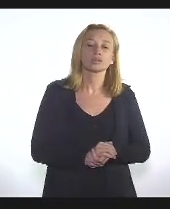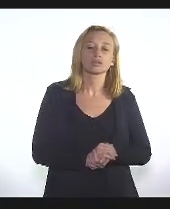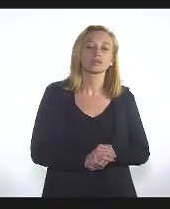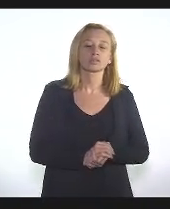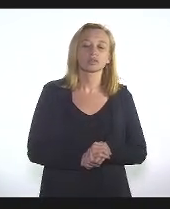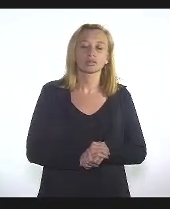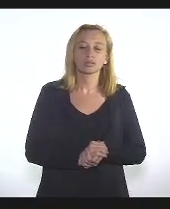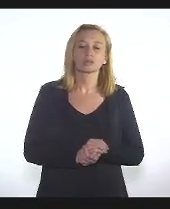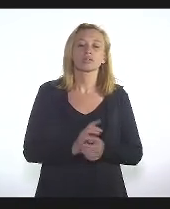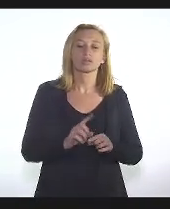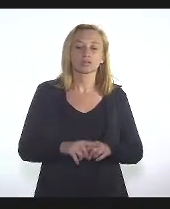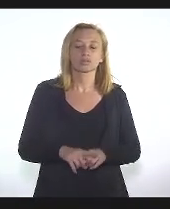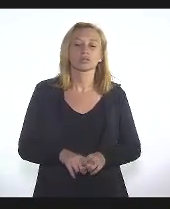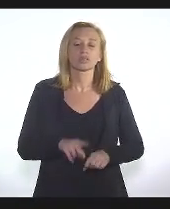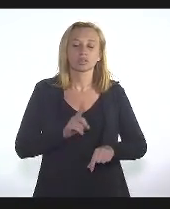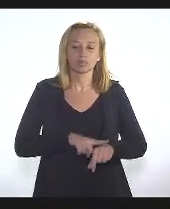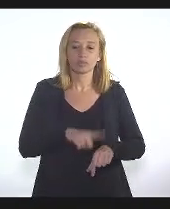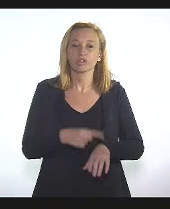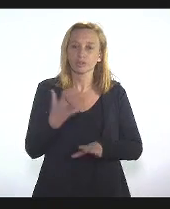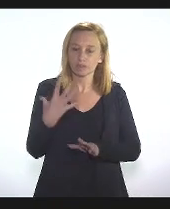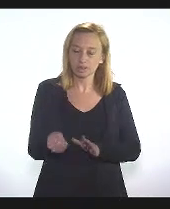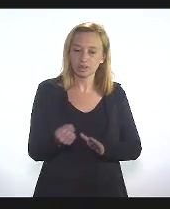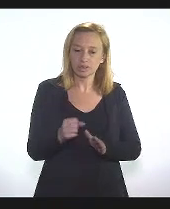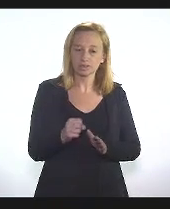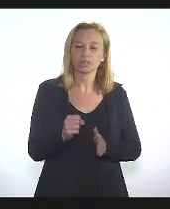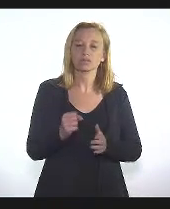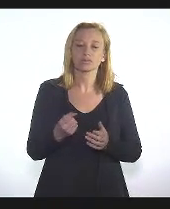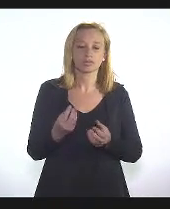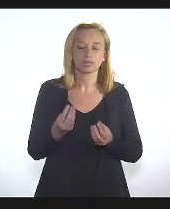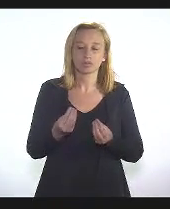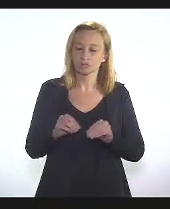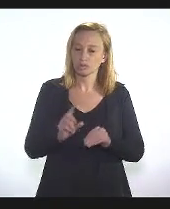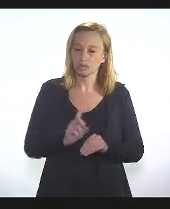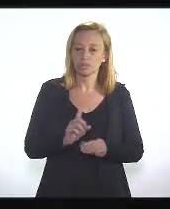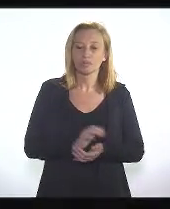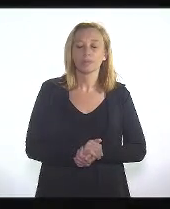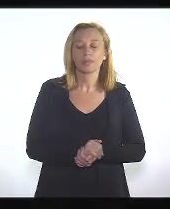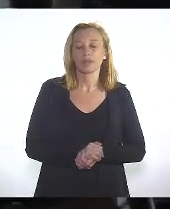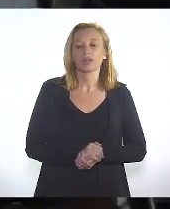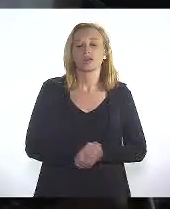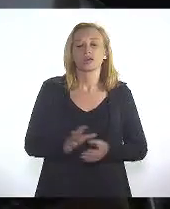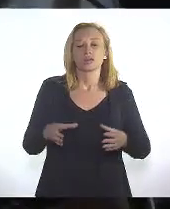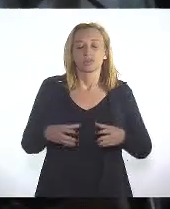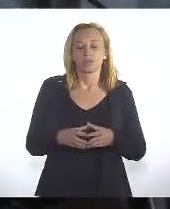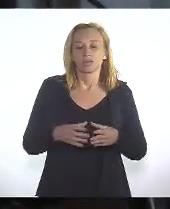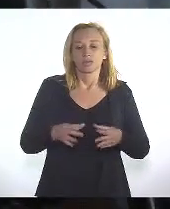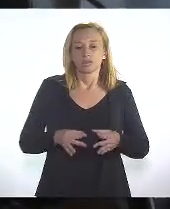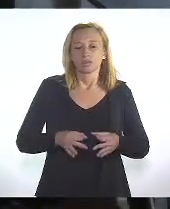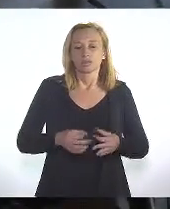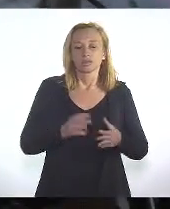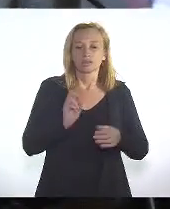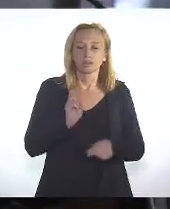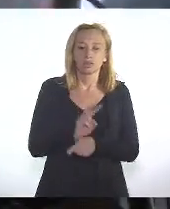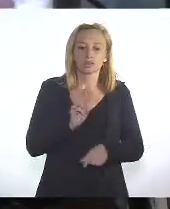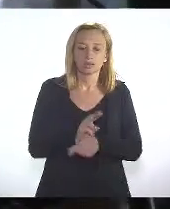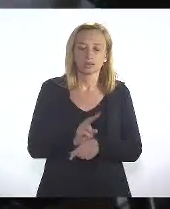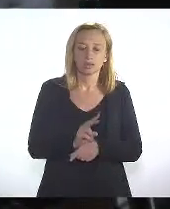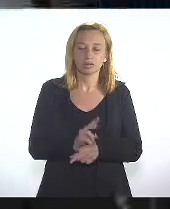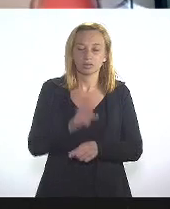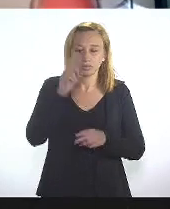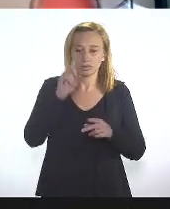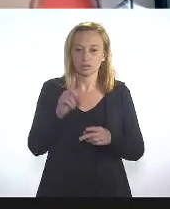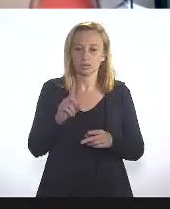pelo autor. Mas o parecer nesse momento é favorável, sem prejuízo das emendas. Pela Comissão de Defesa dos Direitos Humanos, deputado Valdec Carneiro.